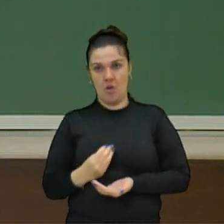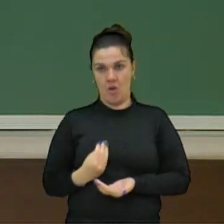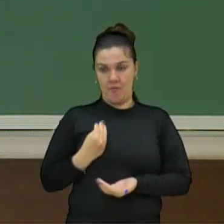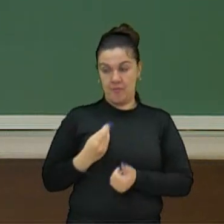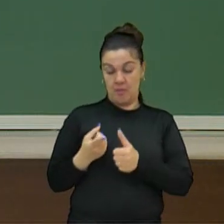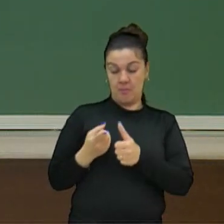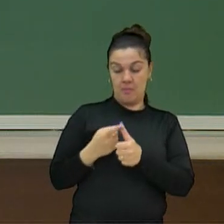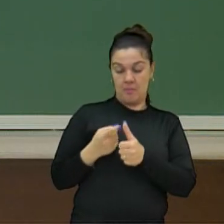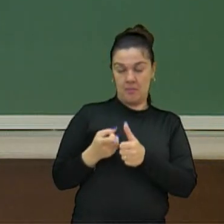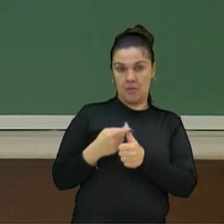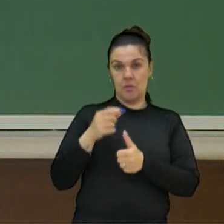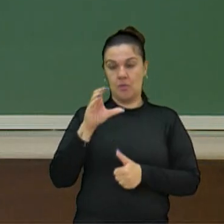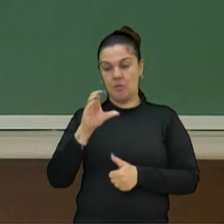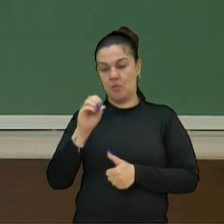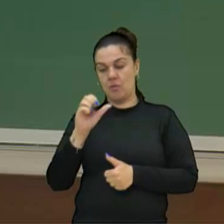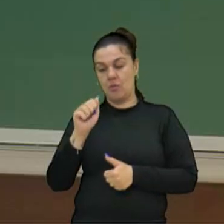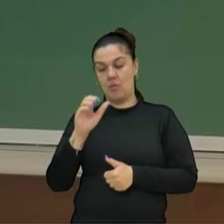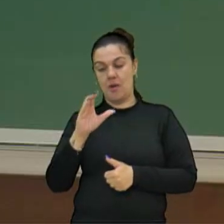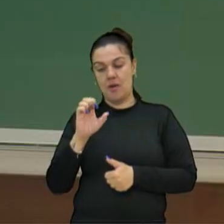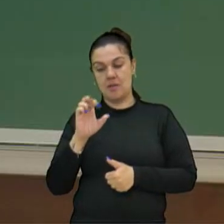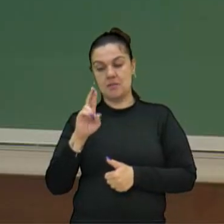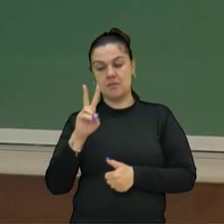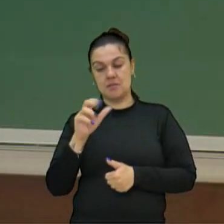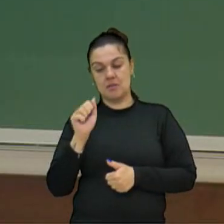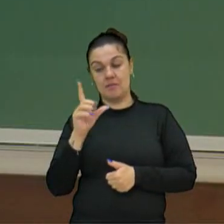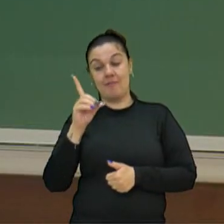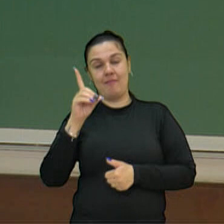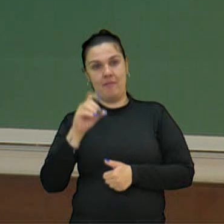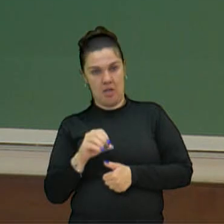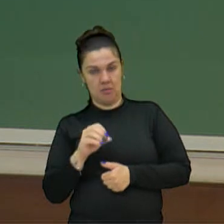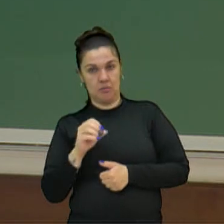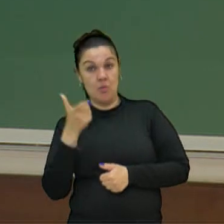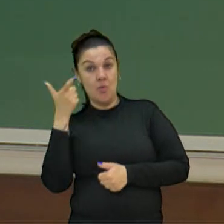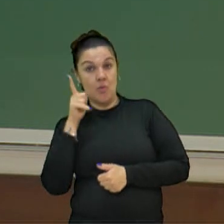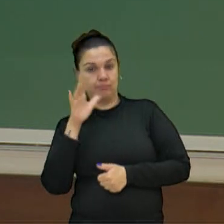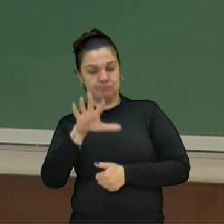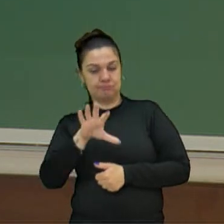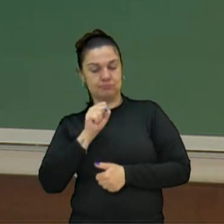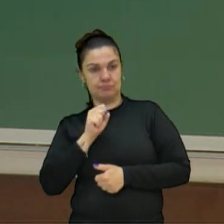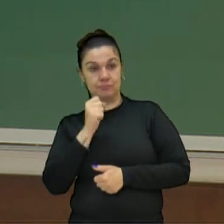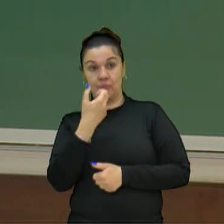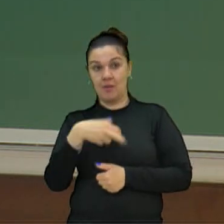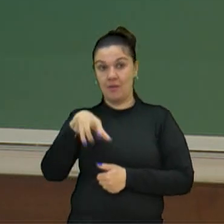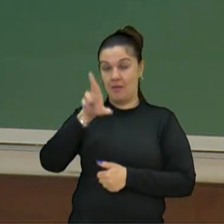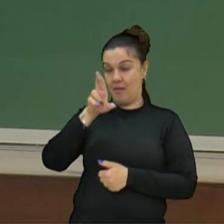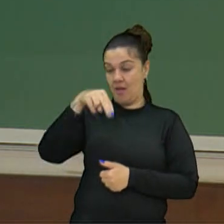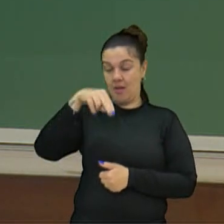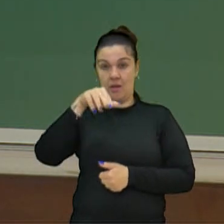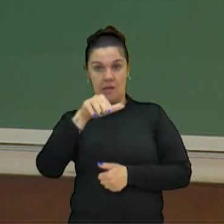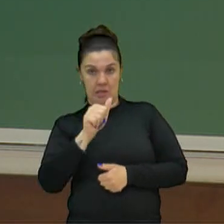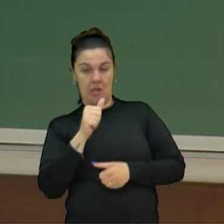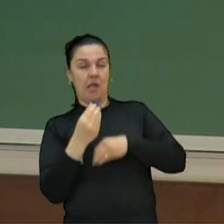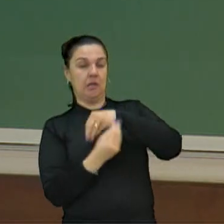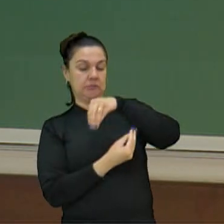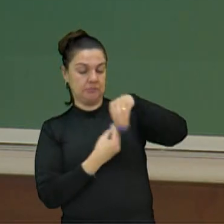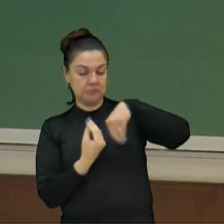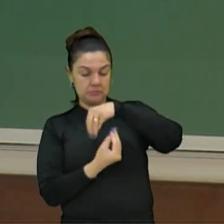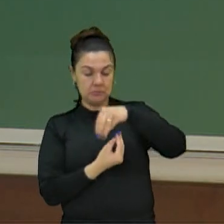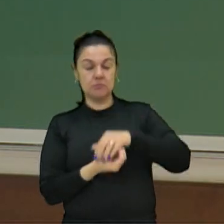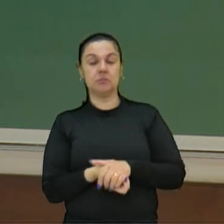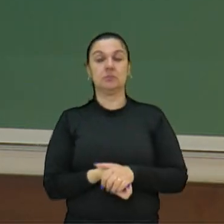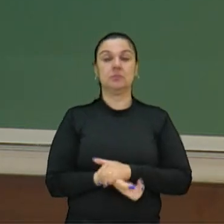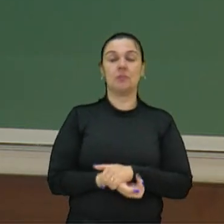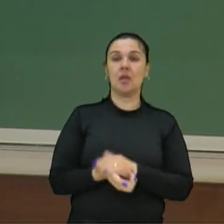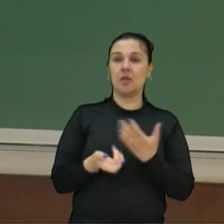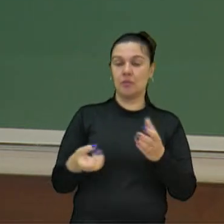vivo, então, era o coacervado que conseguiu pegar mais tarde um RNA que estava dando sopa dentro daquele mar, né, daquela época